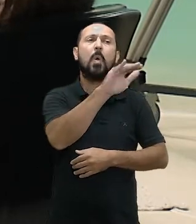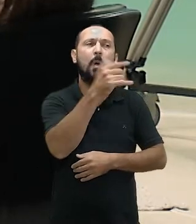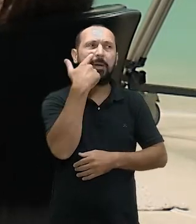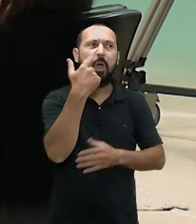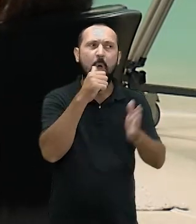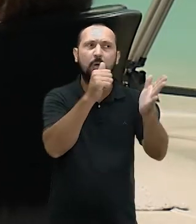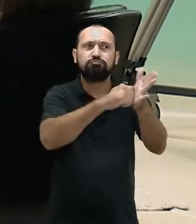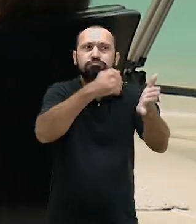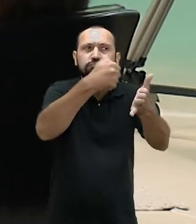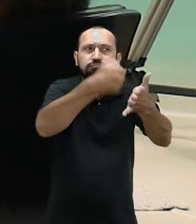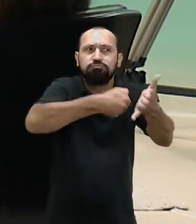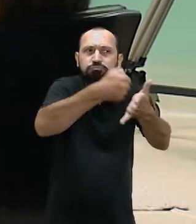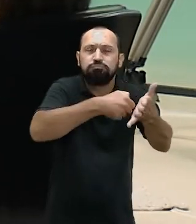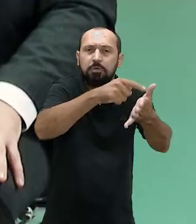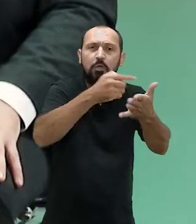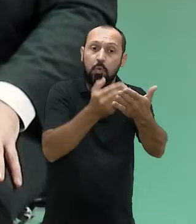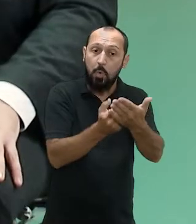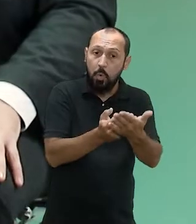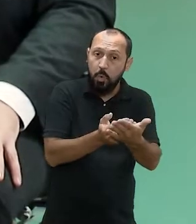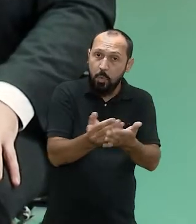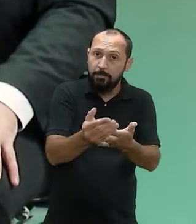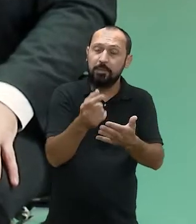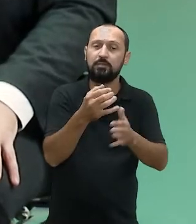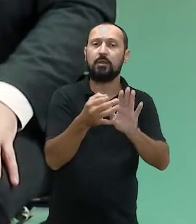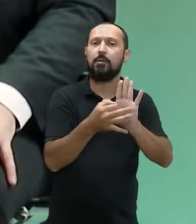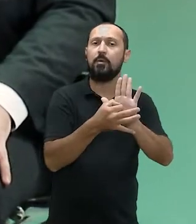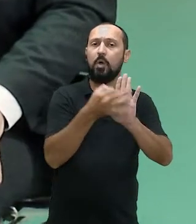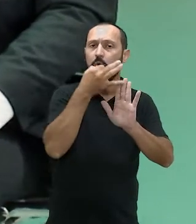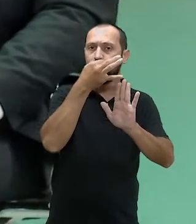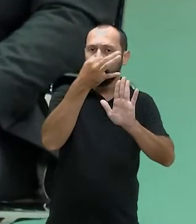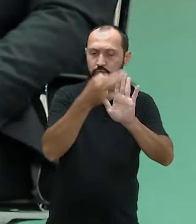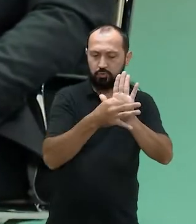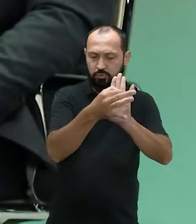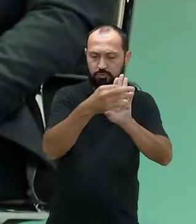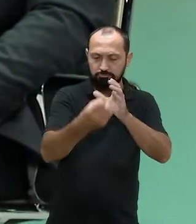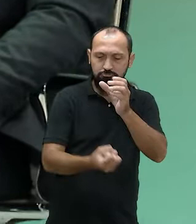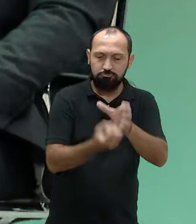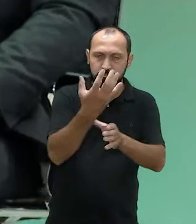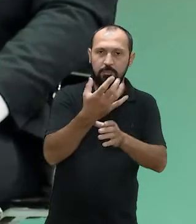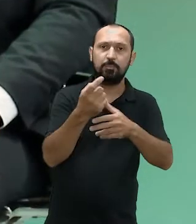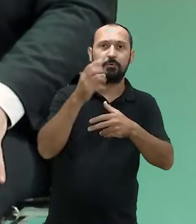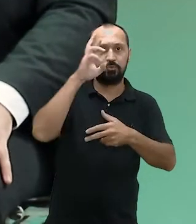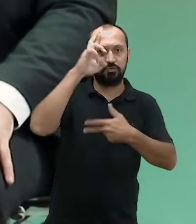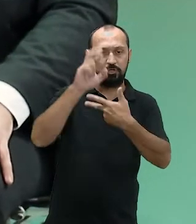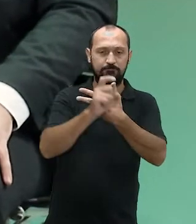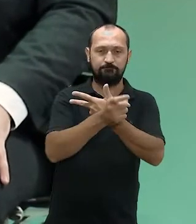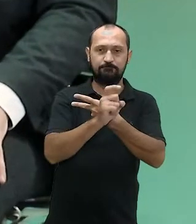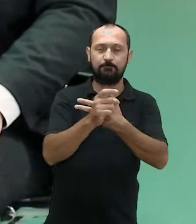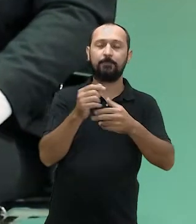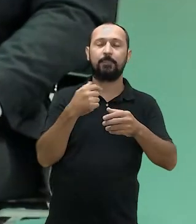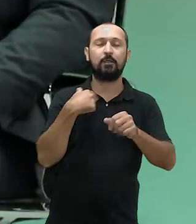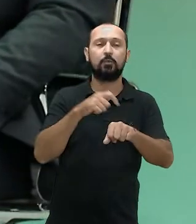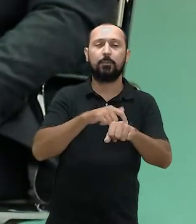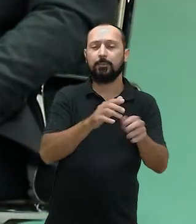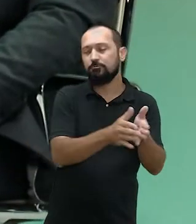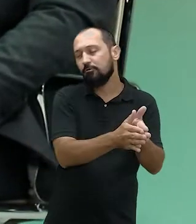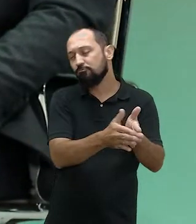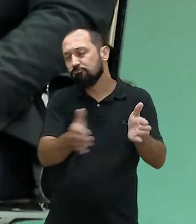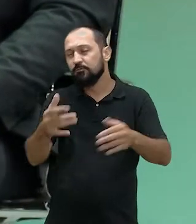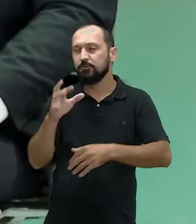todo o orçamento público, do início, desde a sua propositura pelo chefe do executivo e durante toda essa